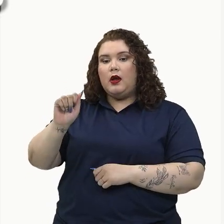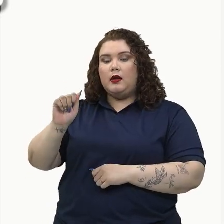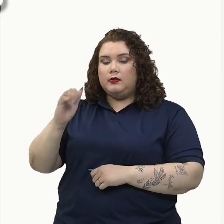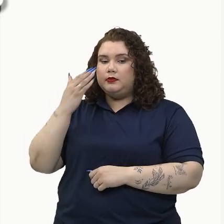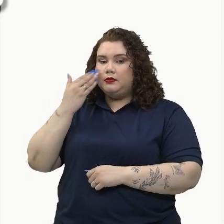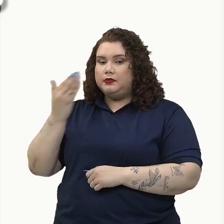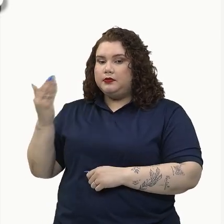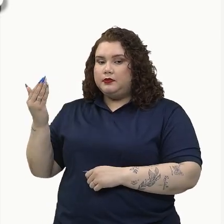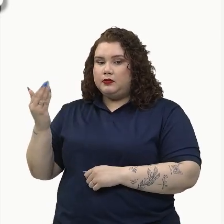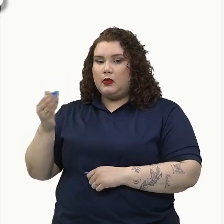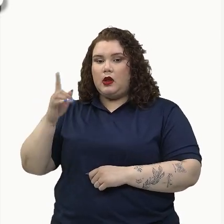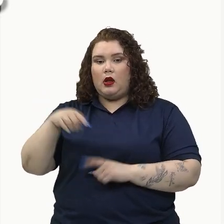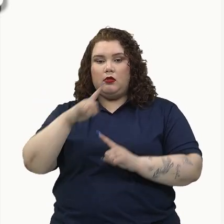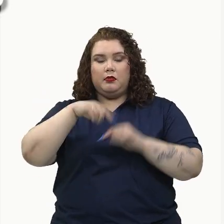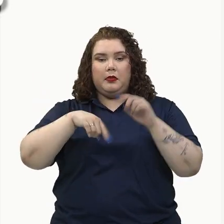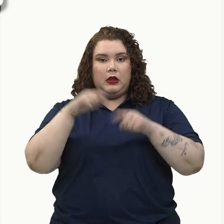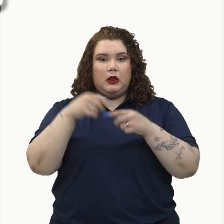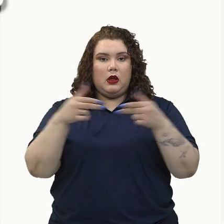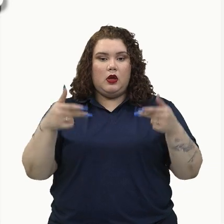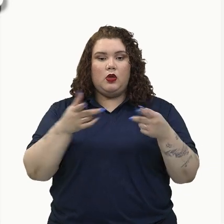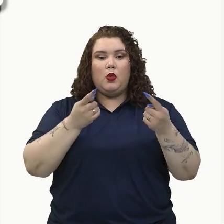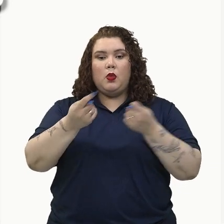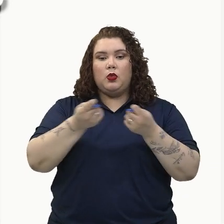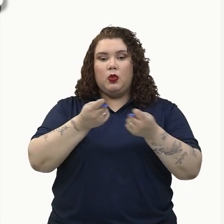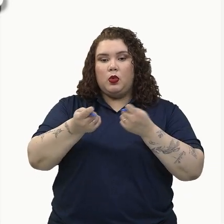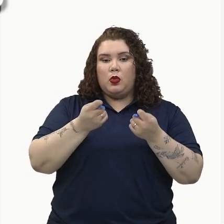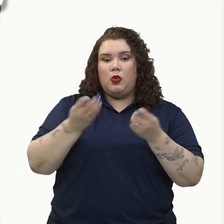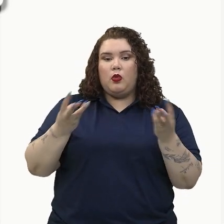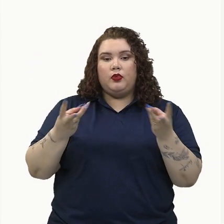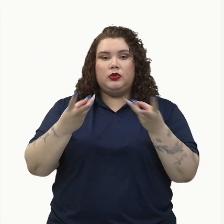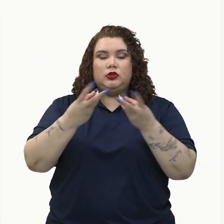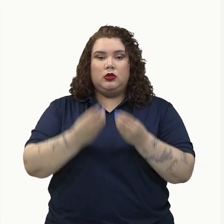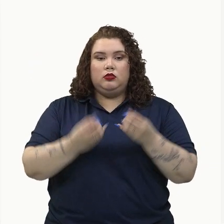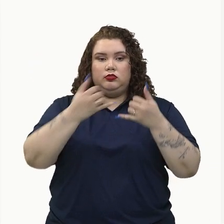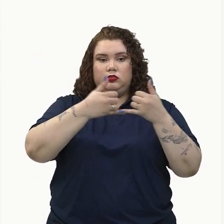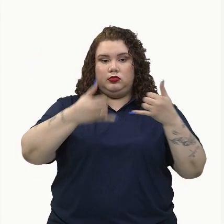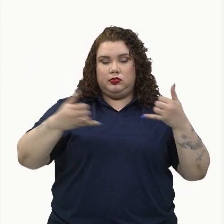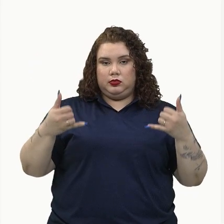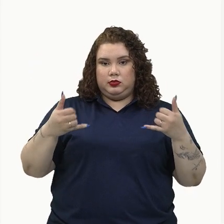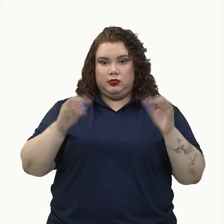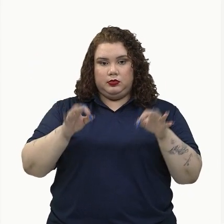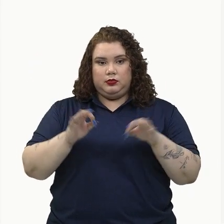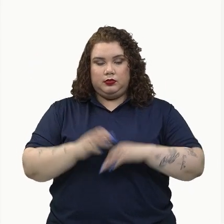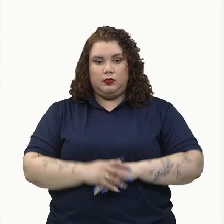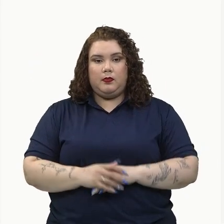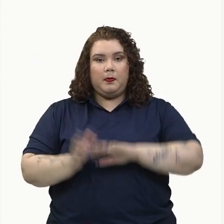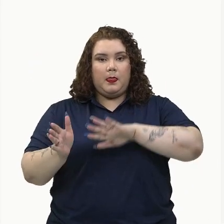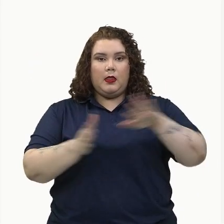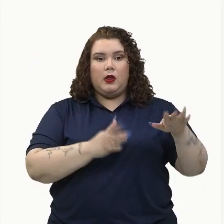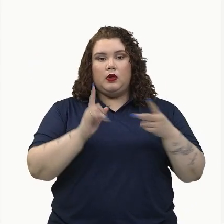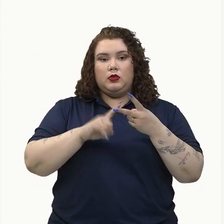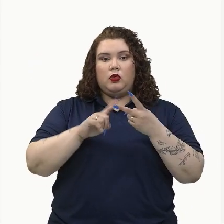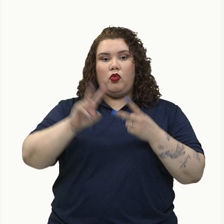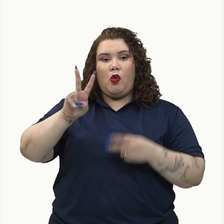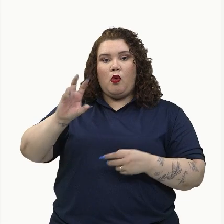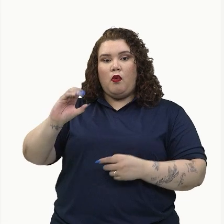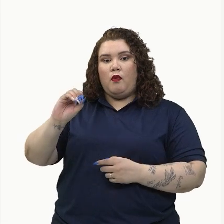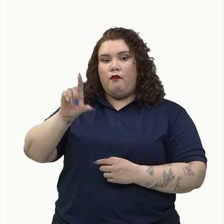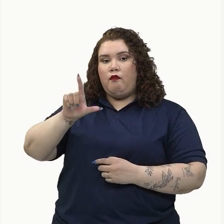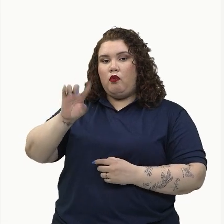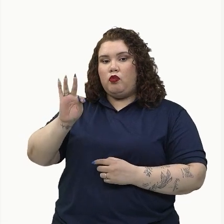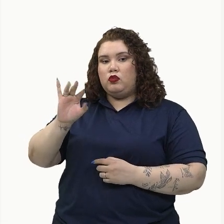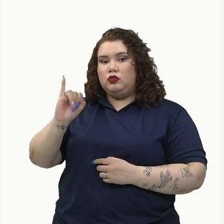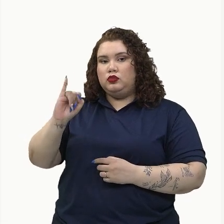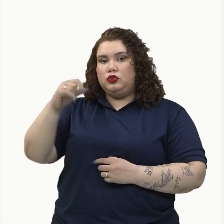são dispositivos de controle que medem a corrente elétrica no circuito. Já os voltímetros são